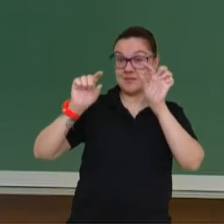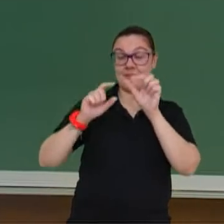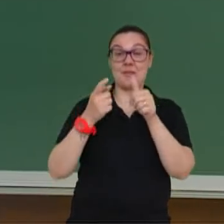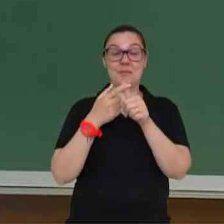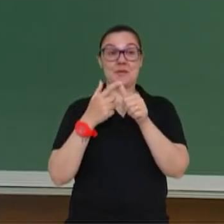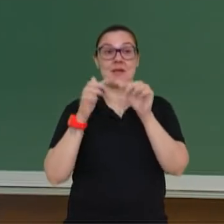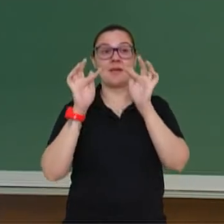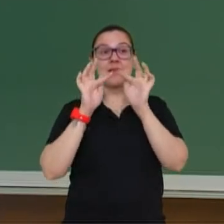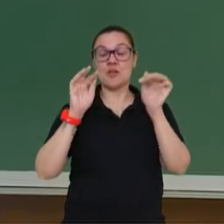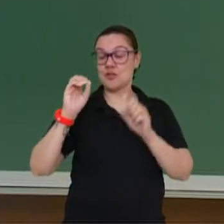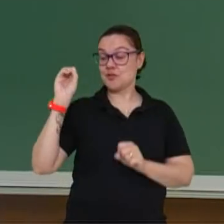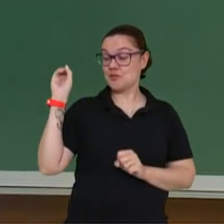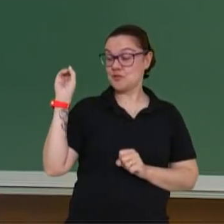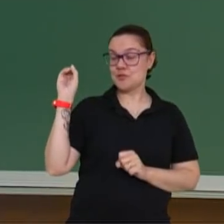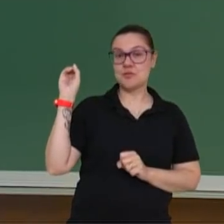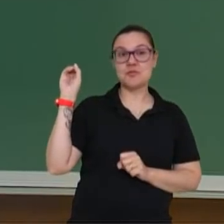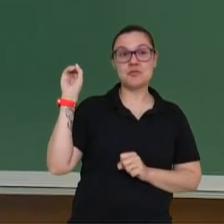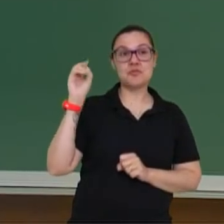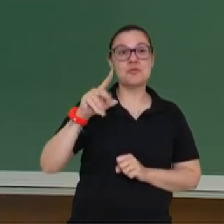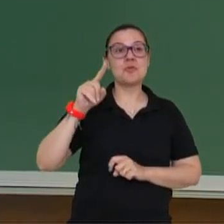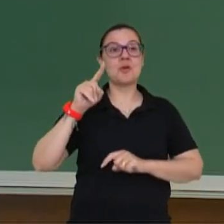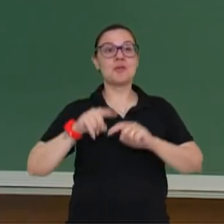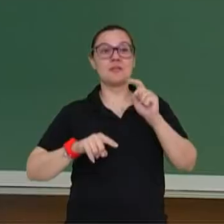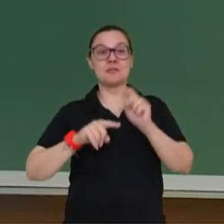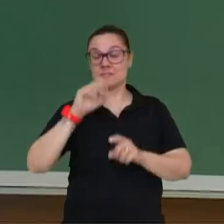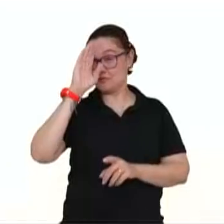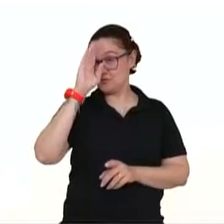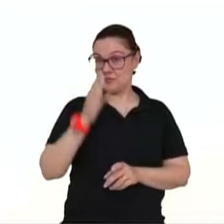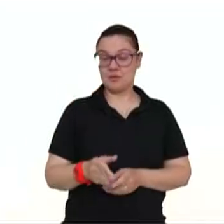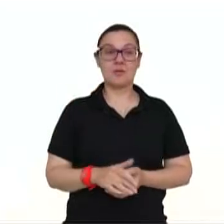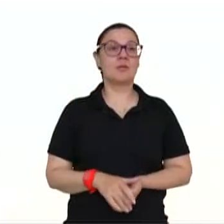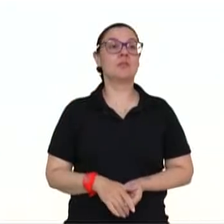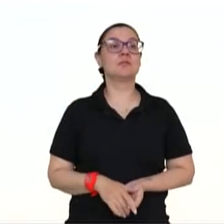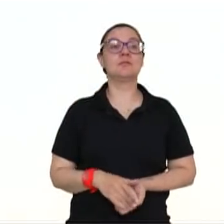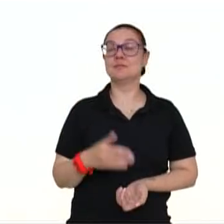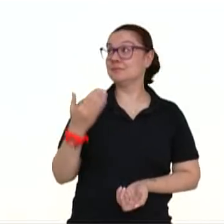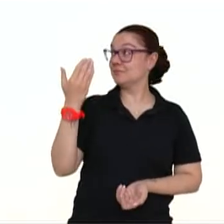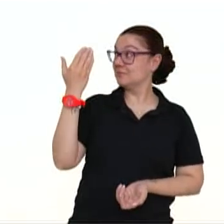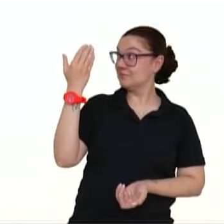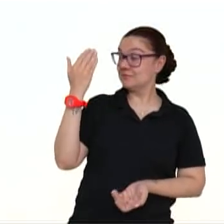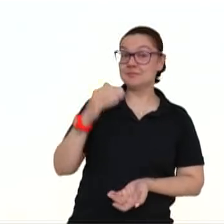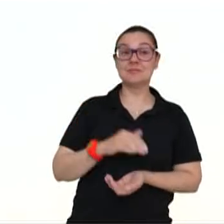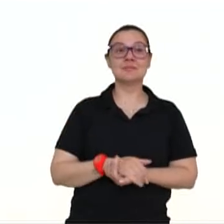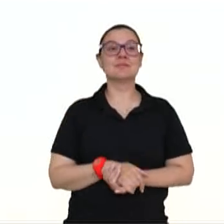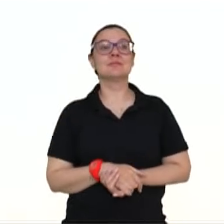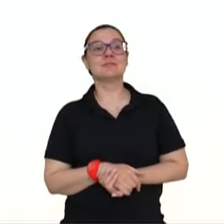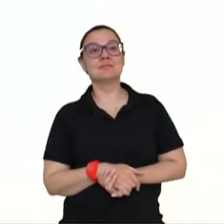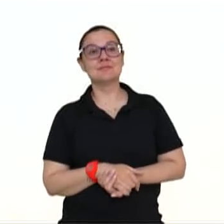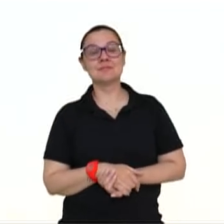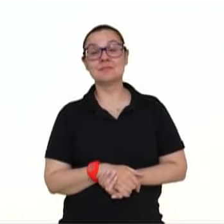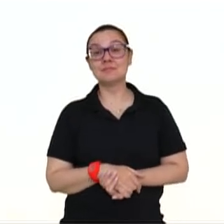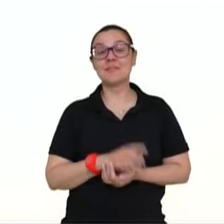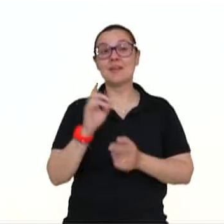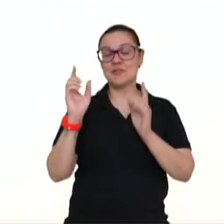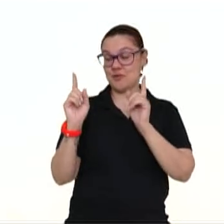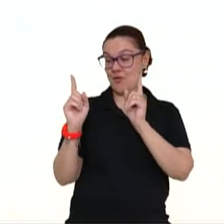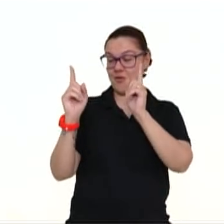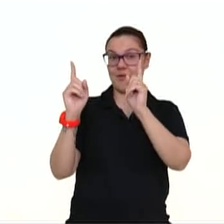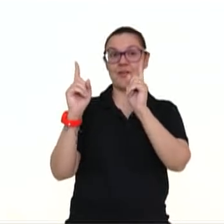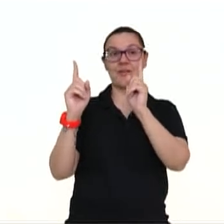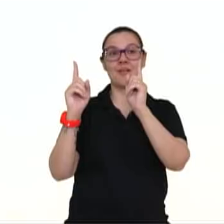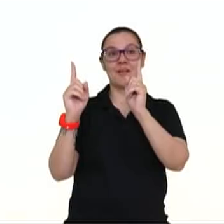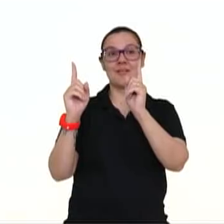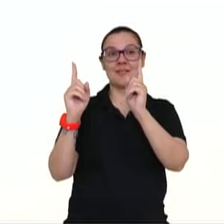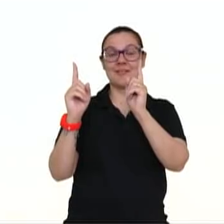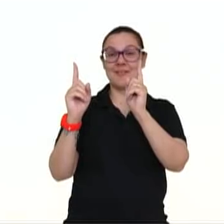Correção. Joguei um objeto direto. Ora, gente, lá já tinha aqui